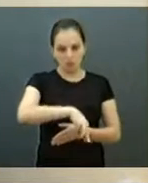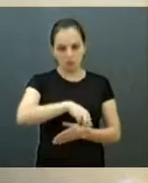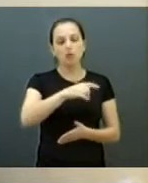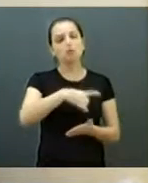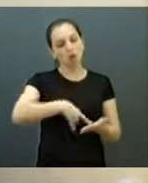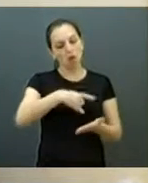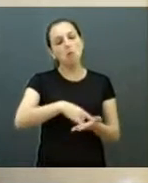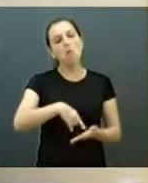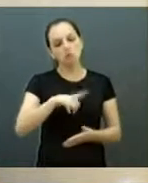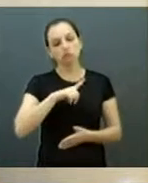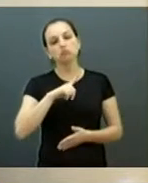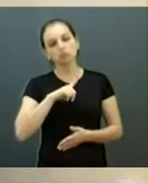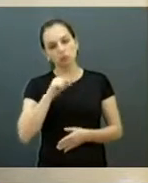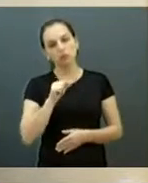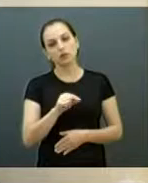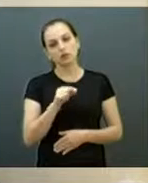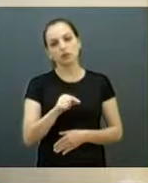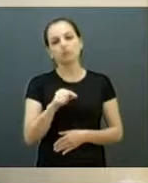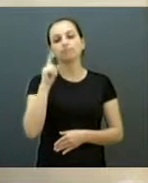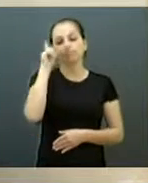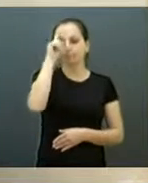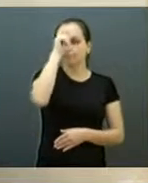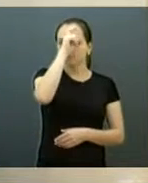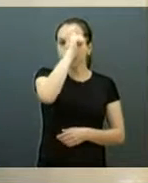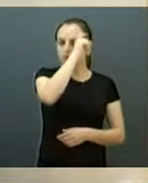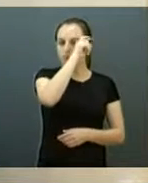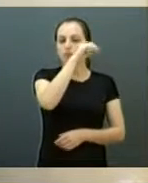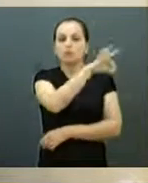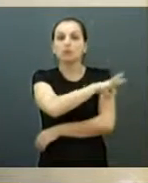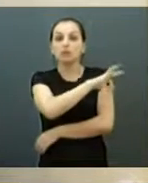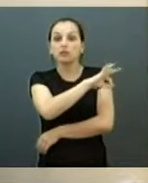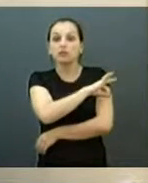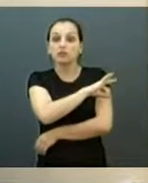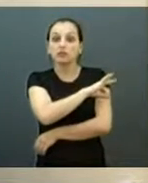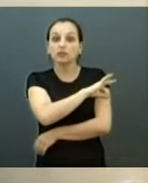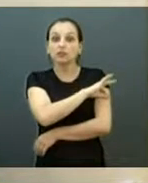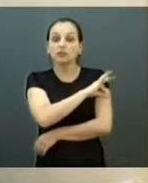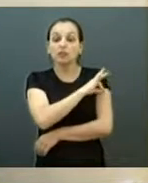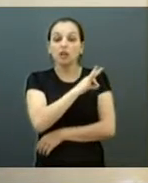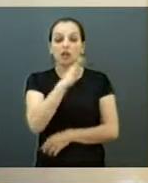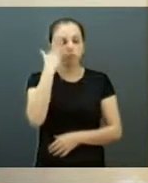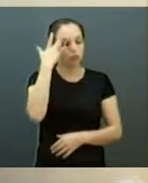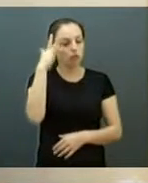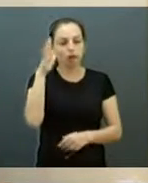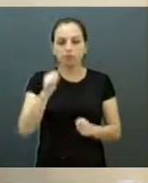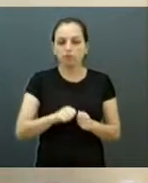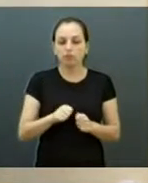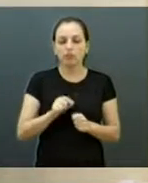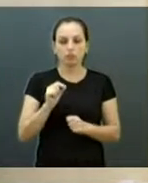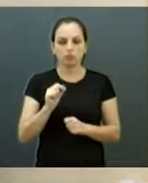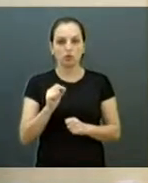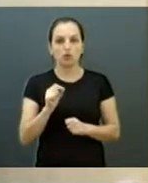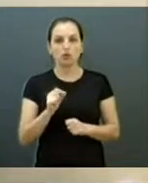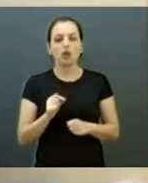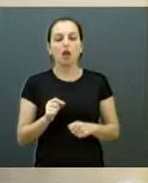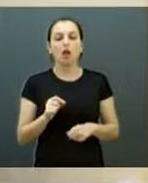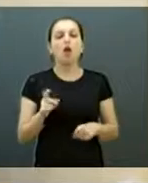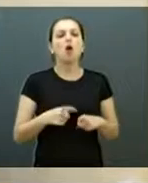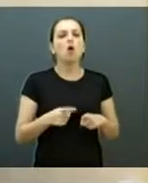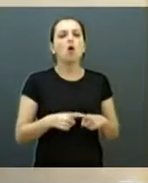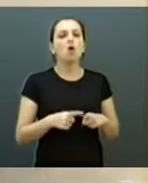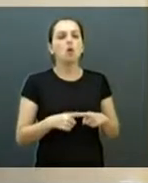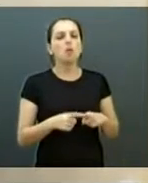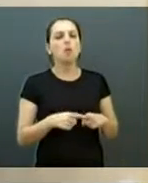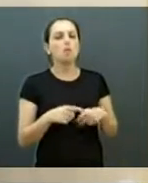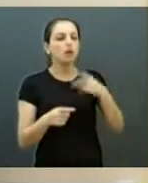da prefeitura é difícil a prefeitura fica refém também não tem médico médico fala assim eu só quero ir no sábado que o